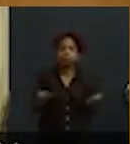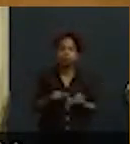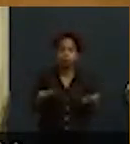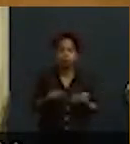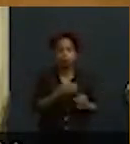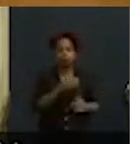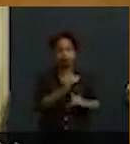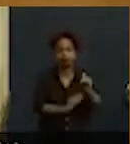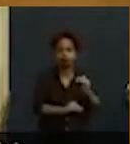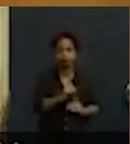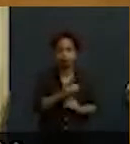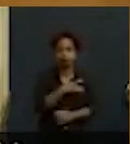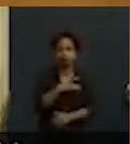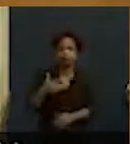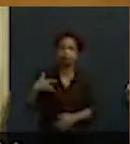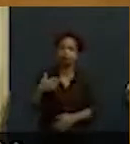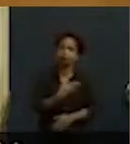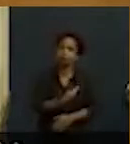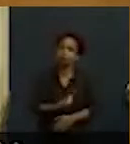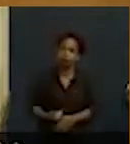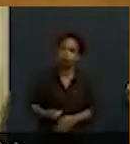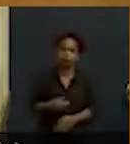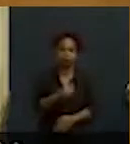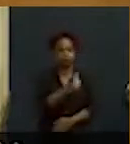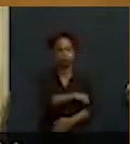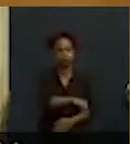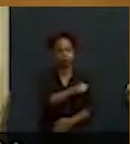aperfeiçoamento da saúde pública fluminense.